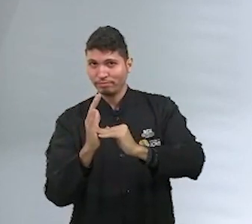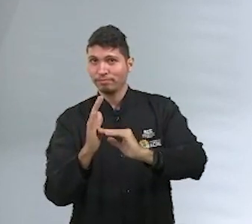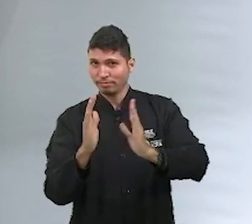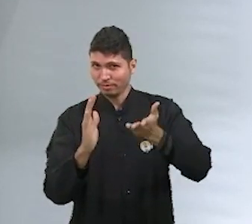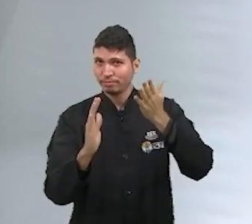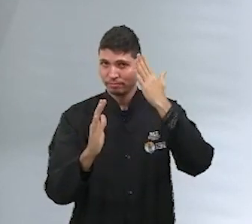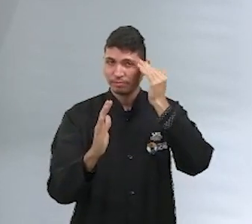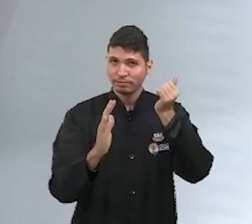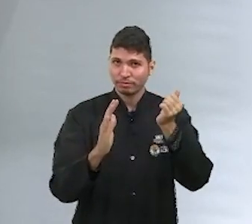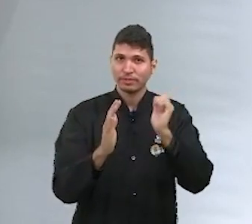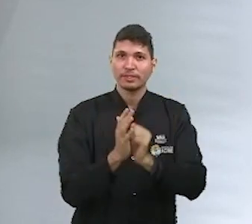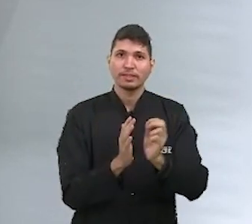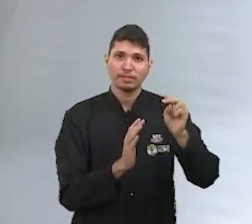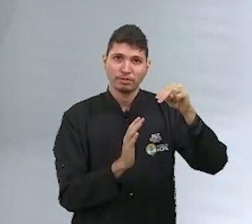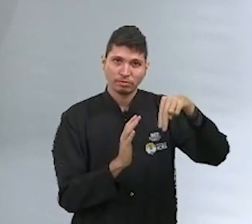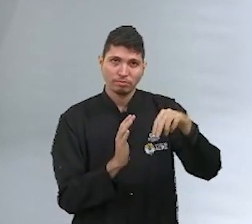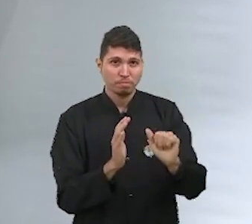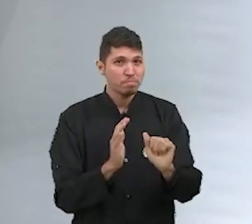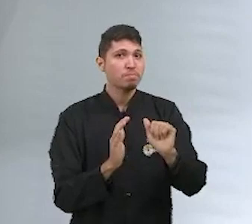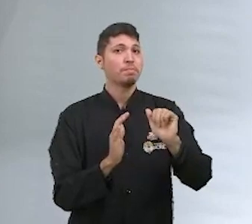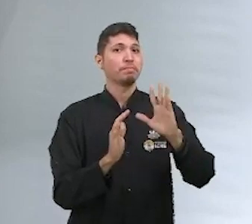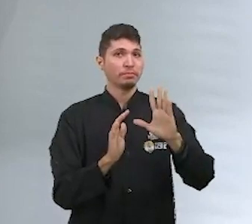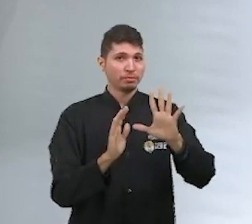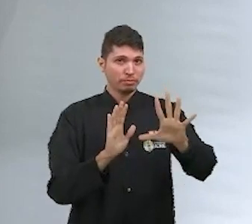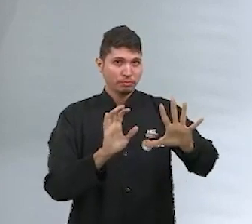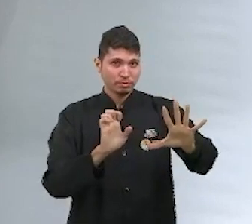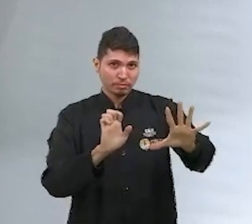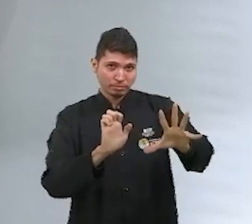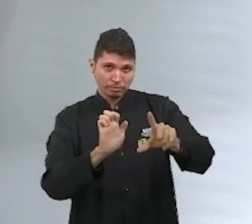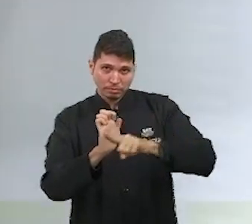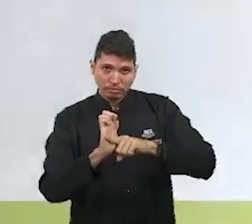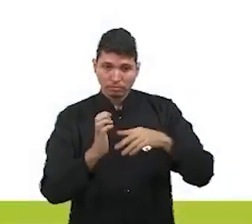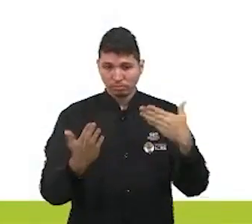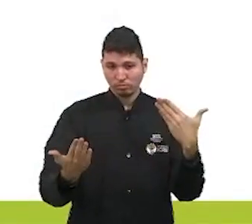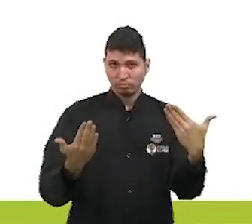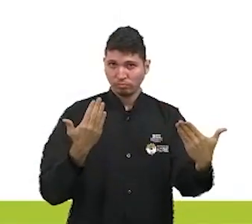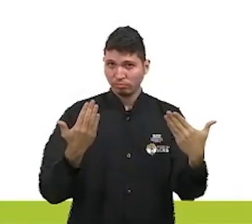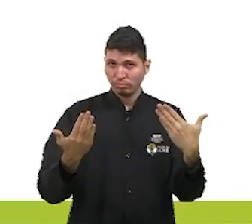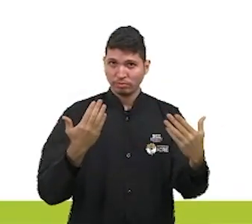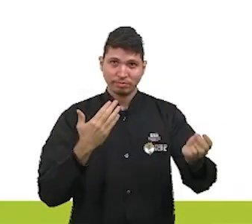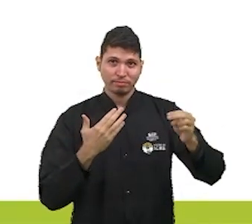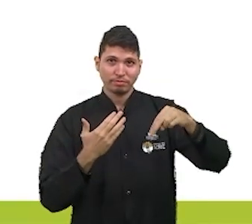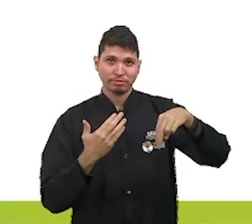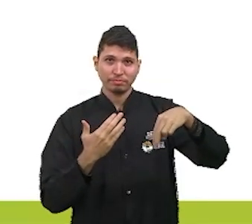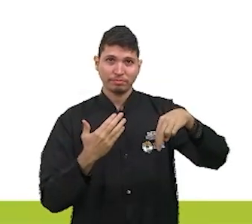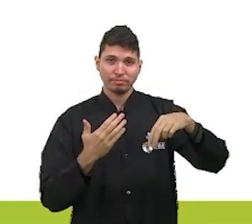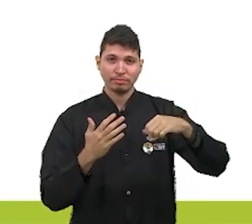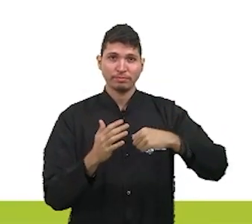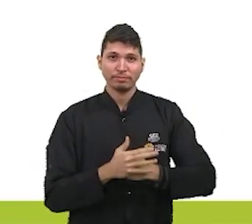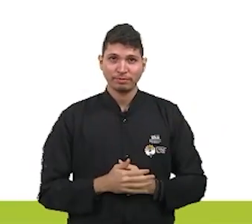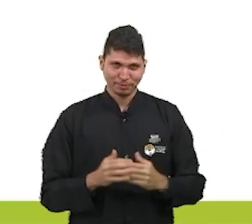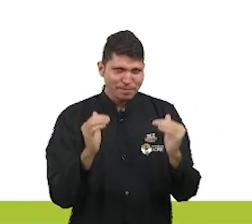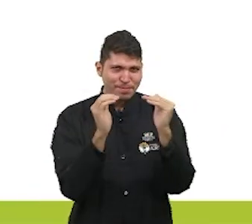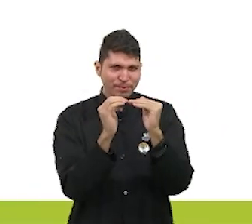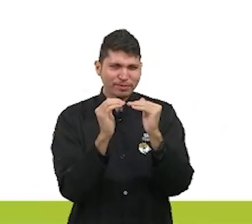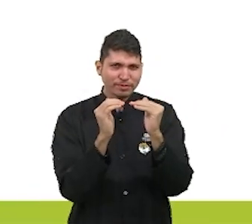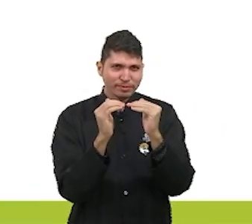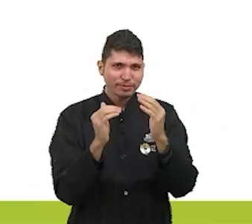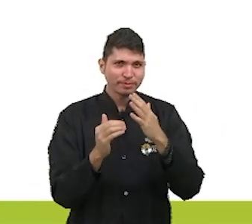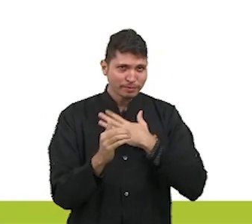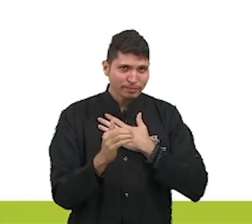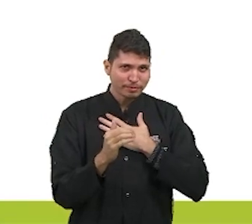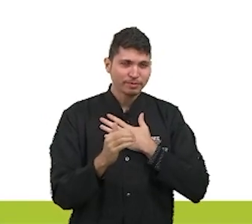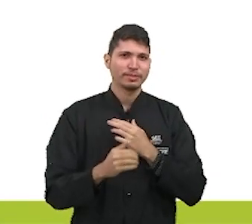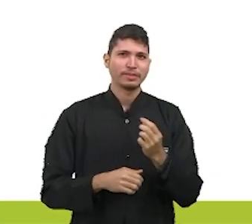que o nitrogênio ele é muito mais eletronegativo quando comparado com o hidrogênio. Então concordam comigo que eu vou ter 3 setinhas,